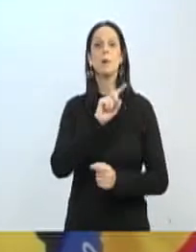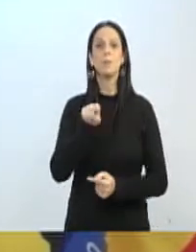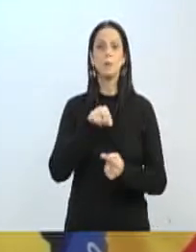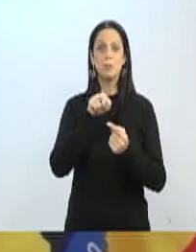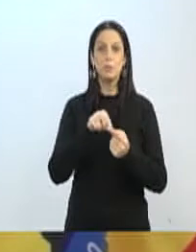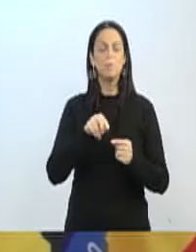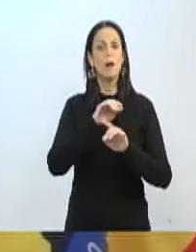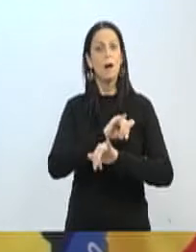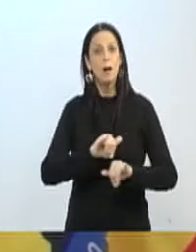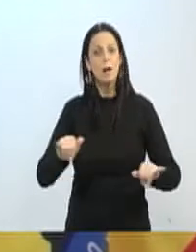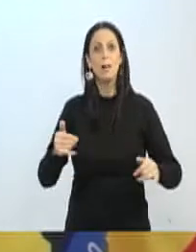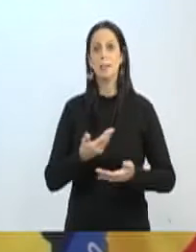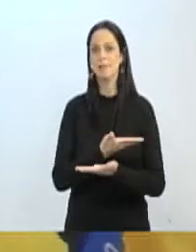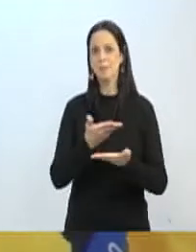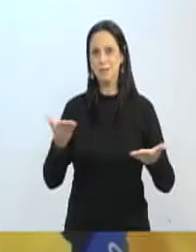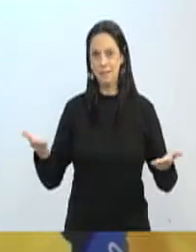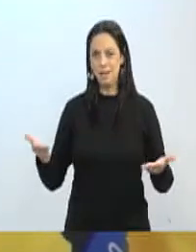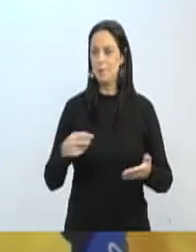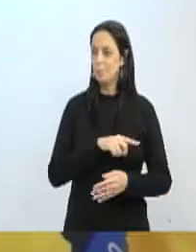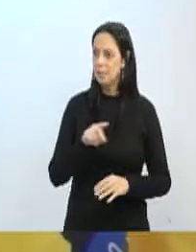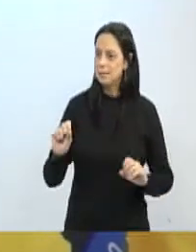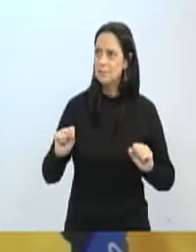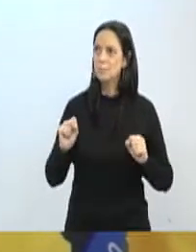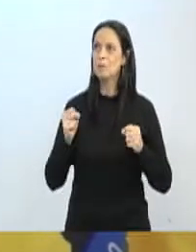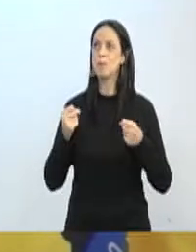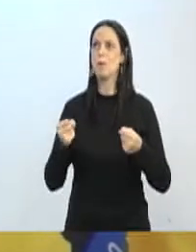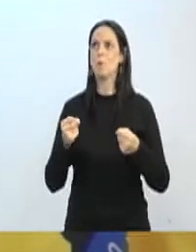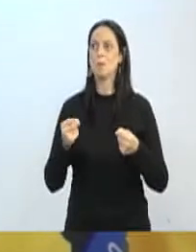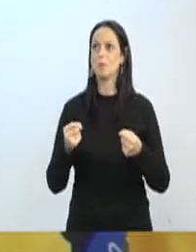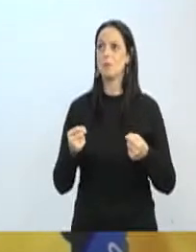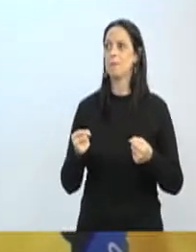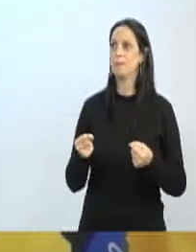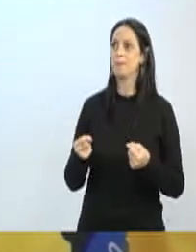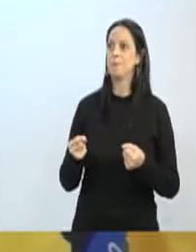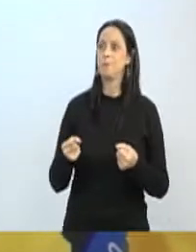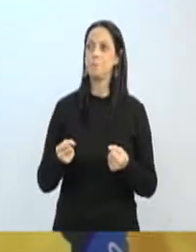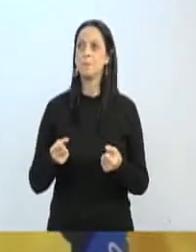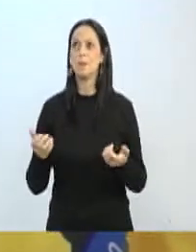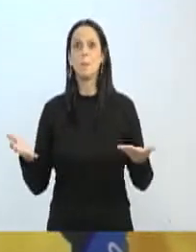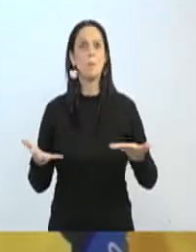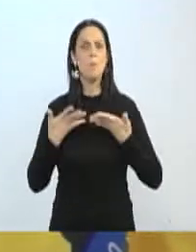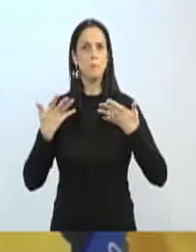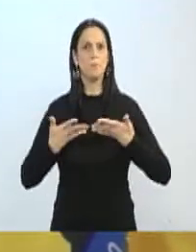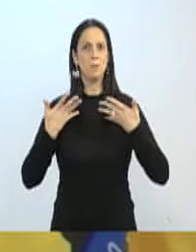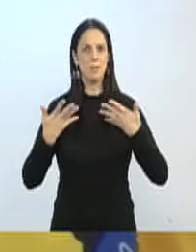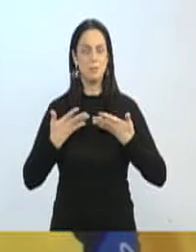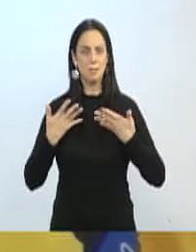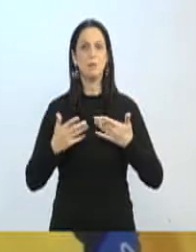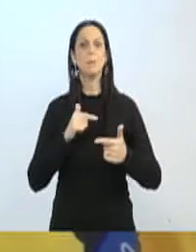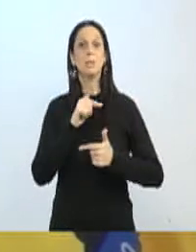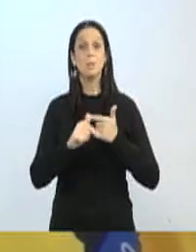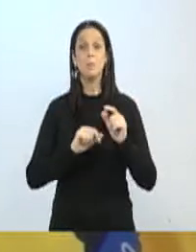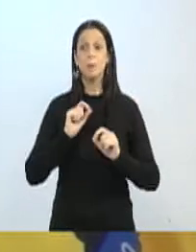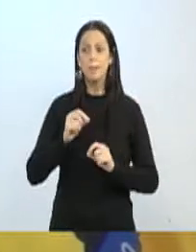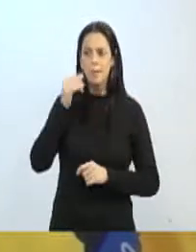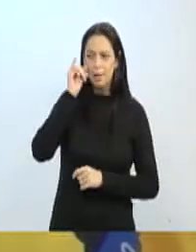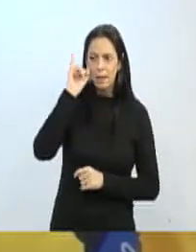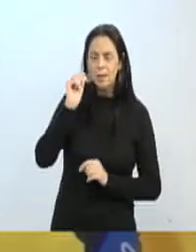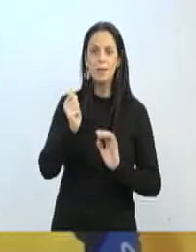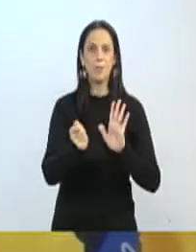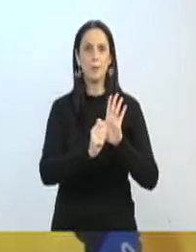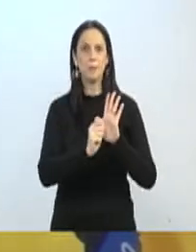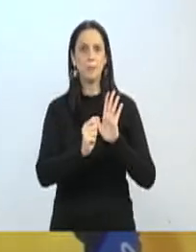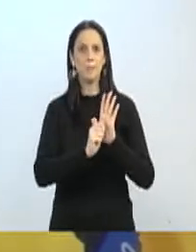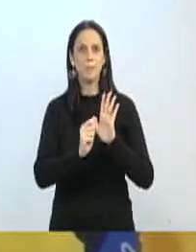de de força de motivação trabalhando essa área antidrogas com